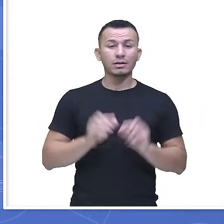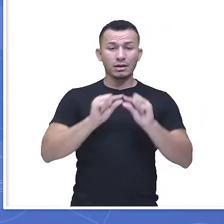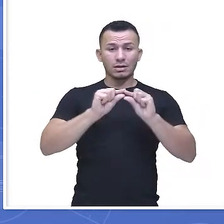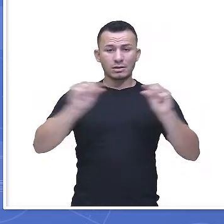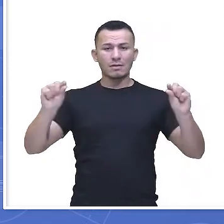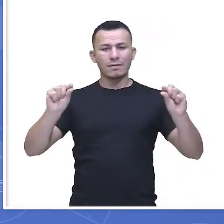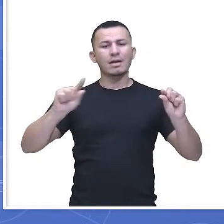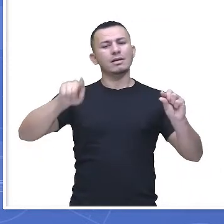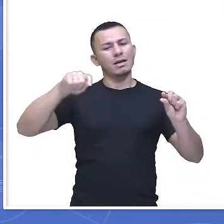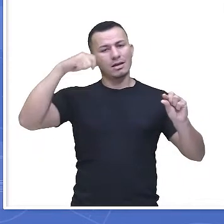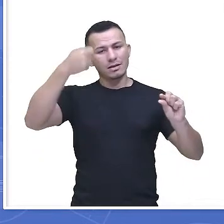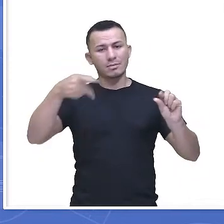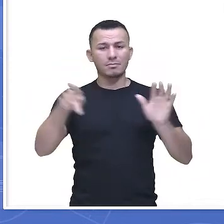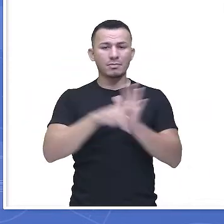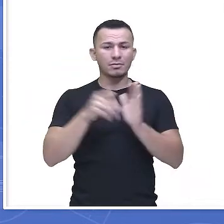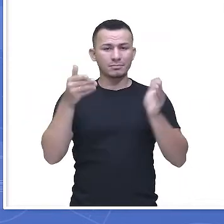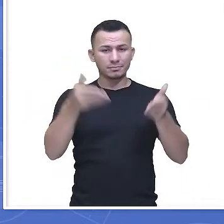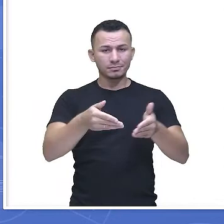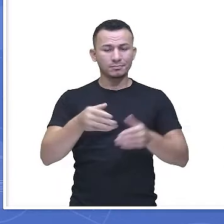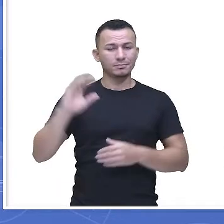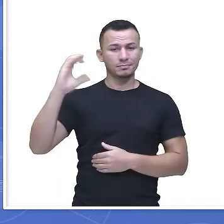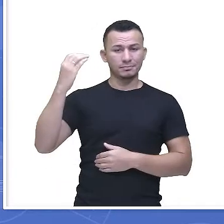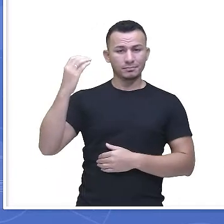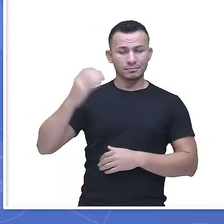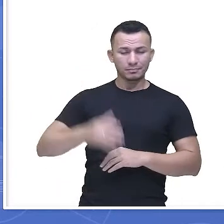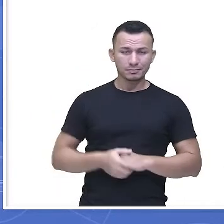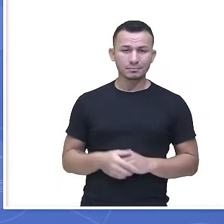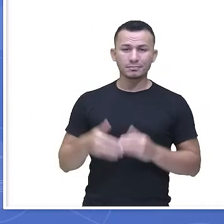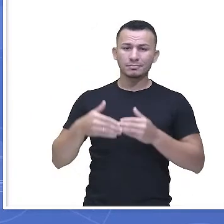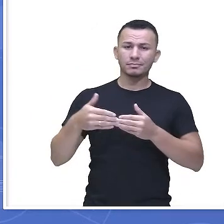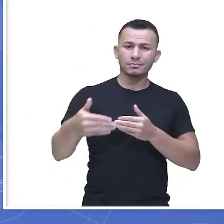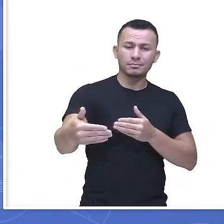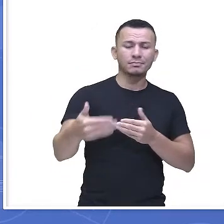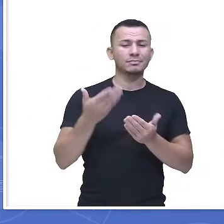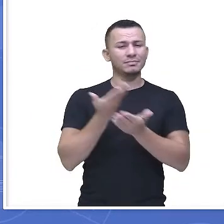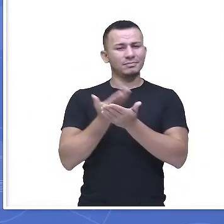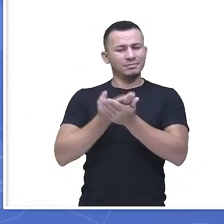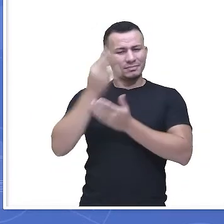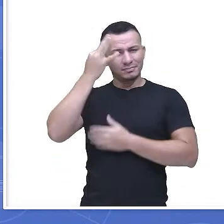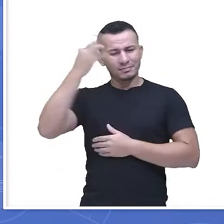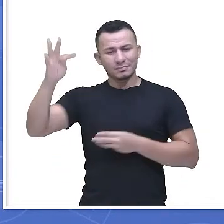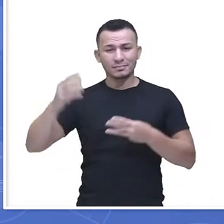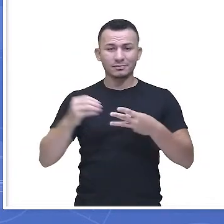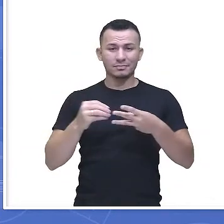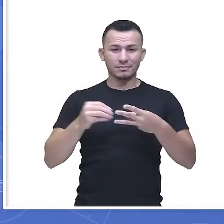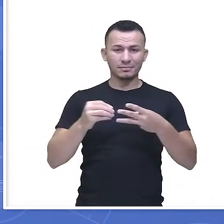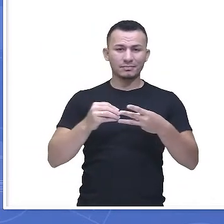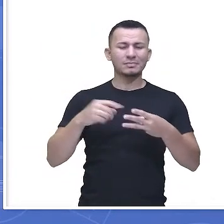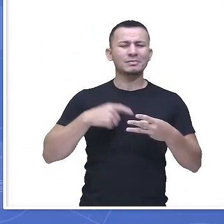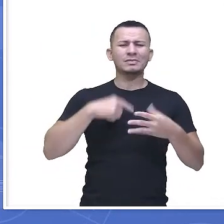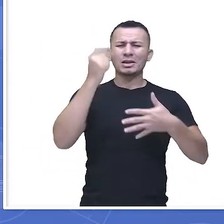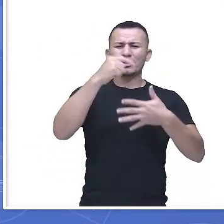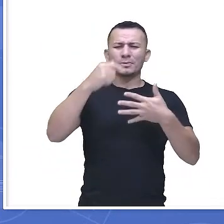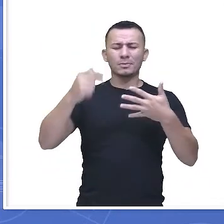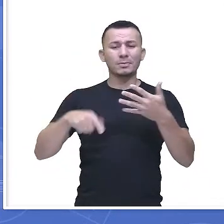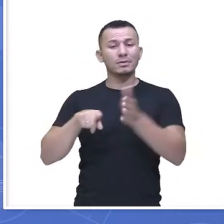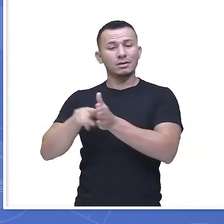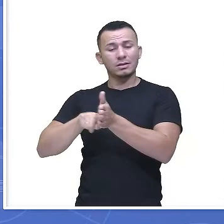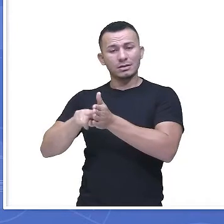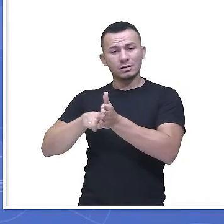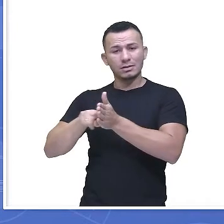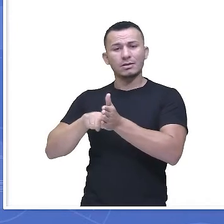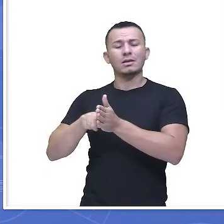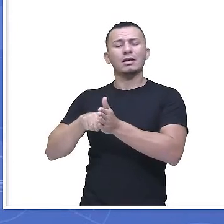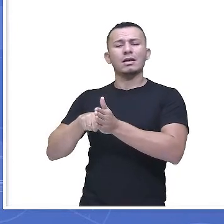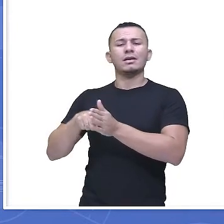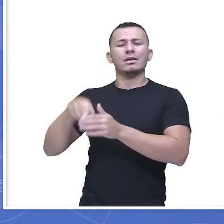a esse cientista. E aí, continuando a nossa teoria celular, a gente viu aí que teve várias pesquisas, muitos